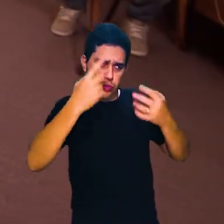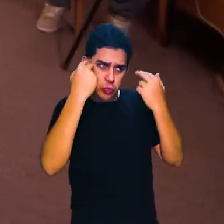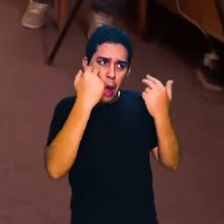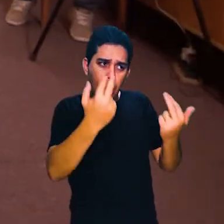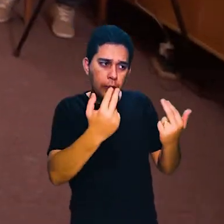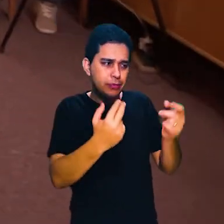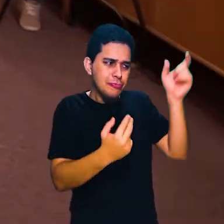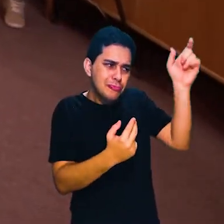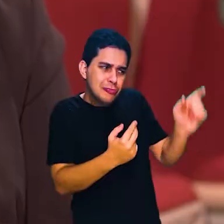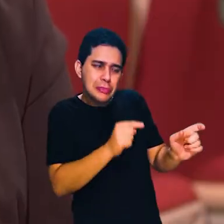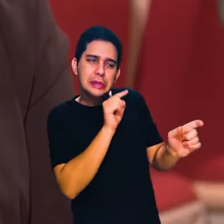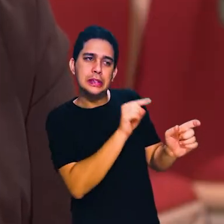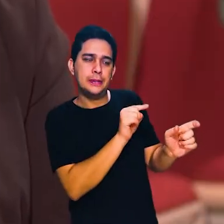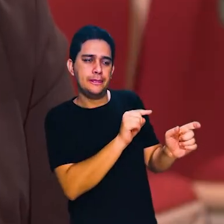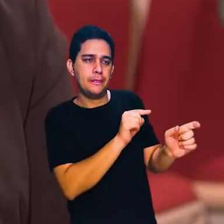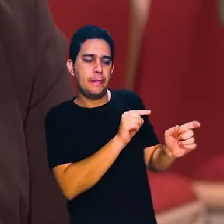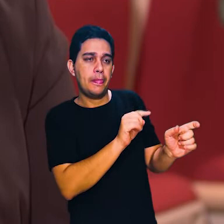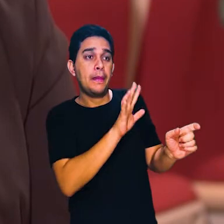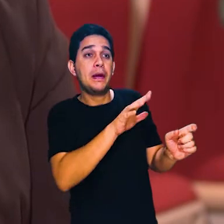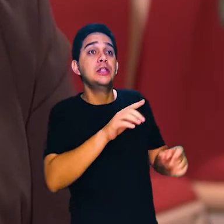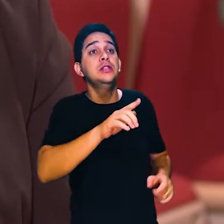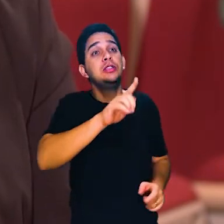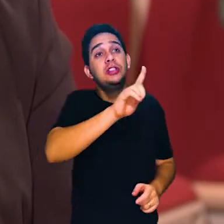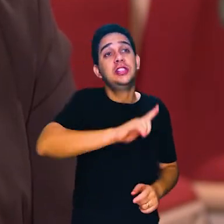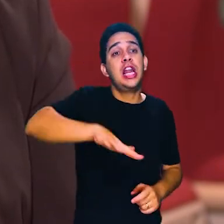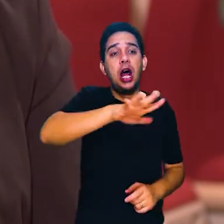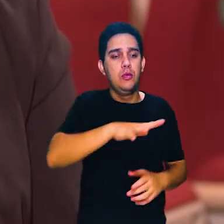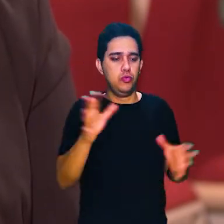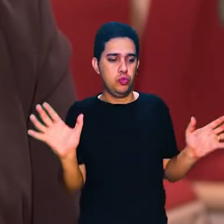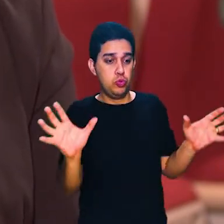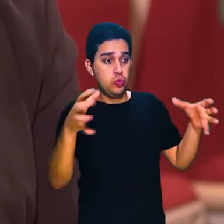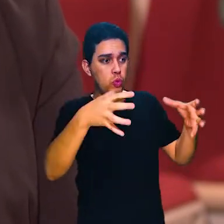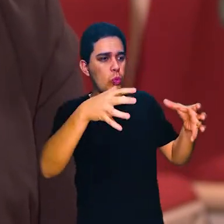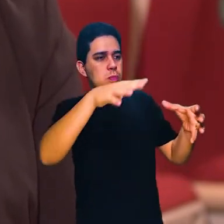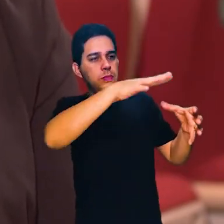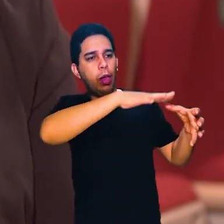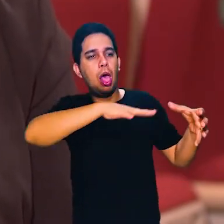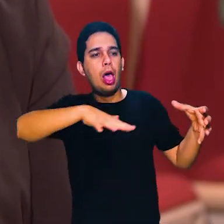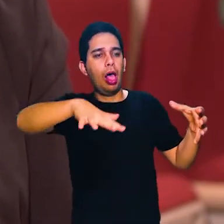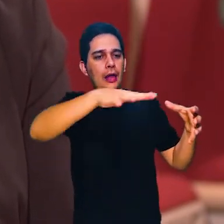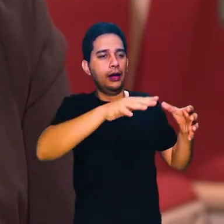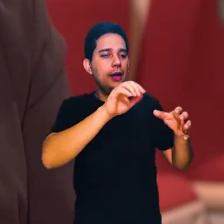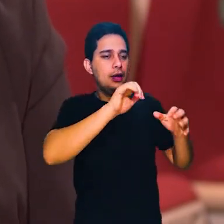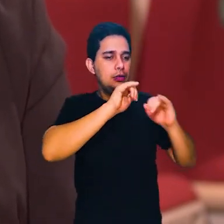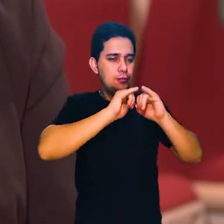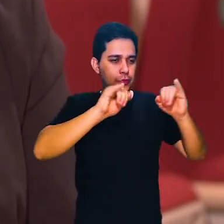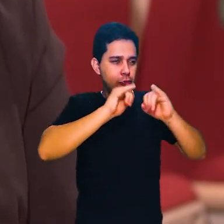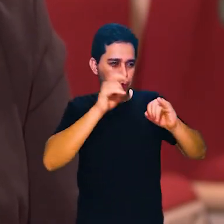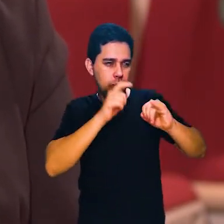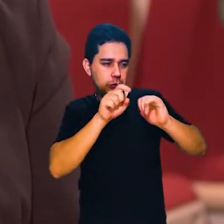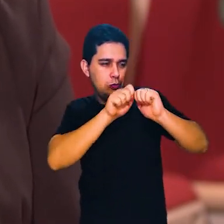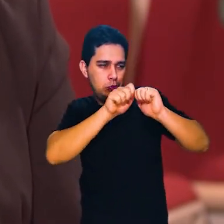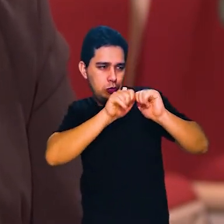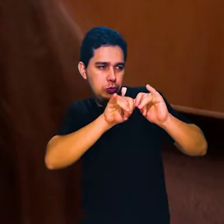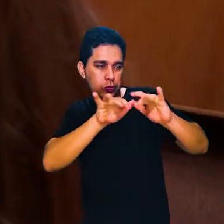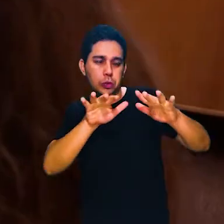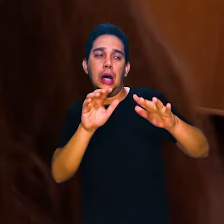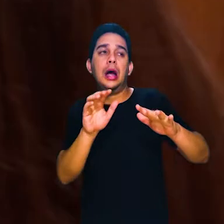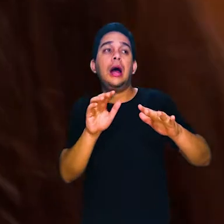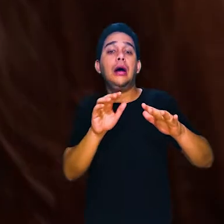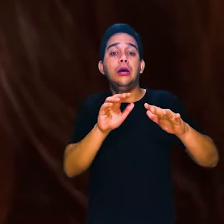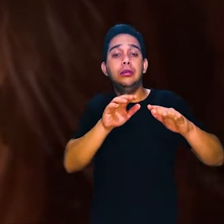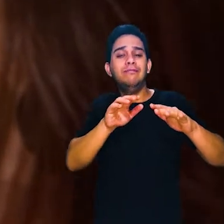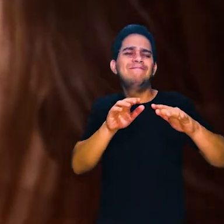aspecto individual. No aspecto geral da coletividade, esse compartilhamento de fake news só serve